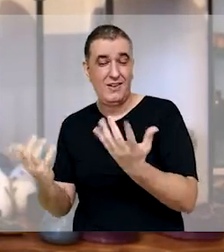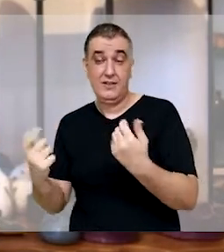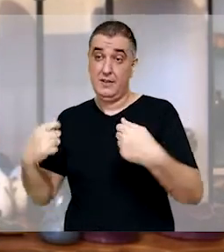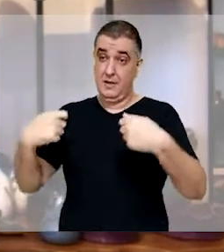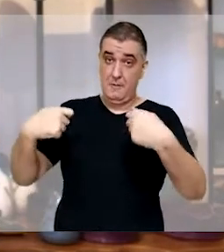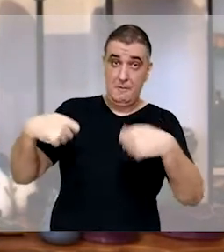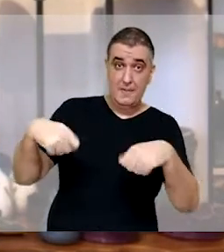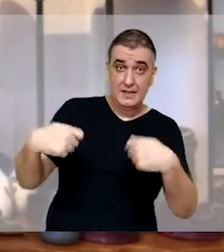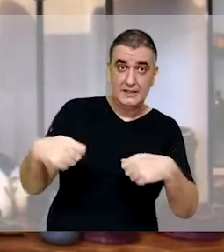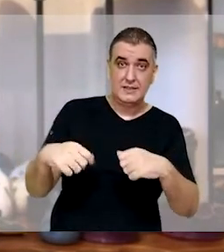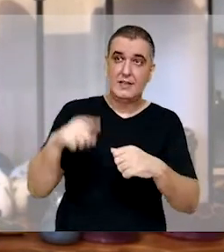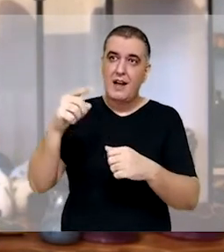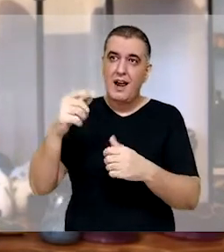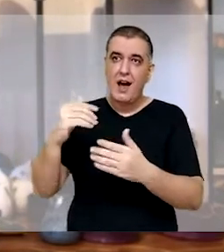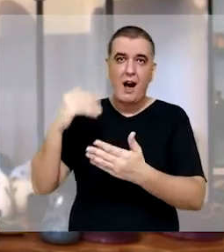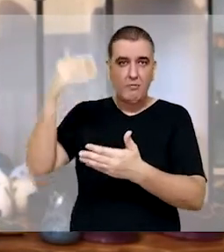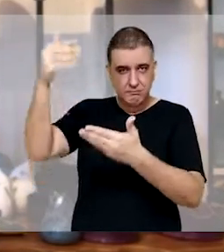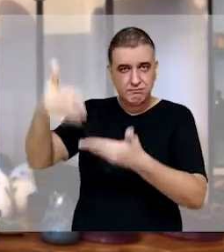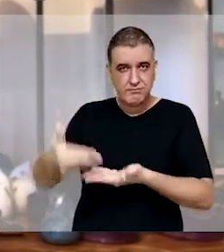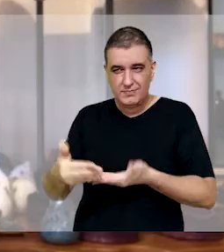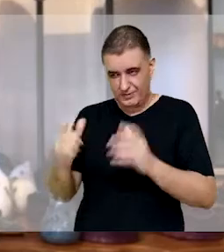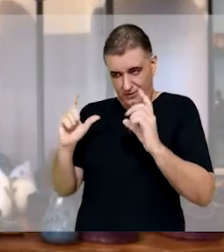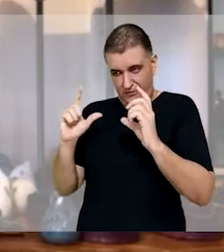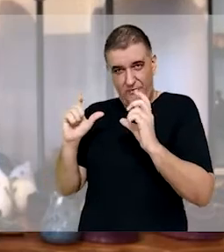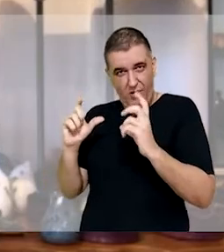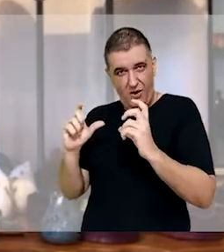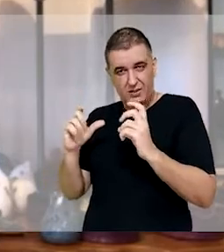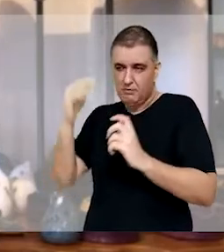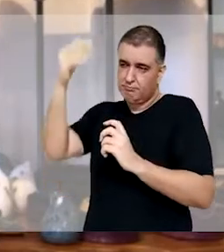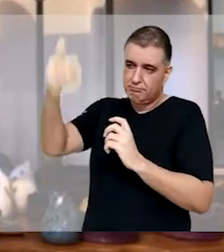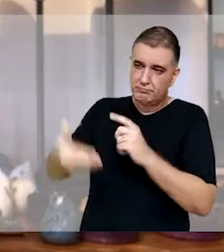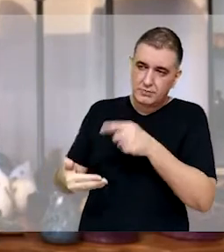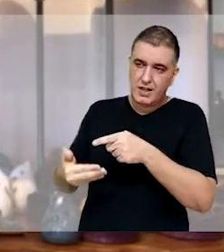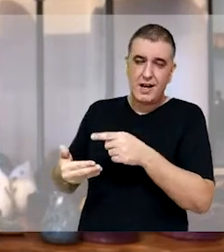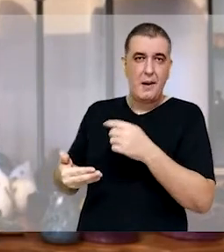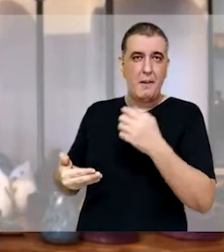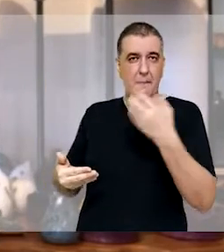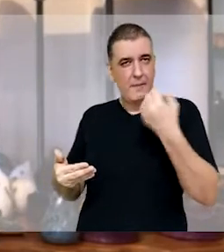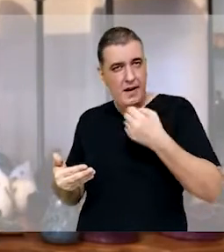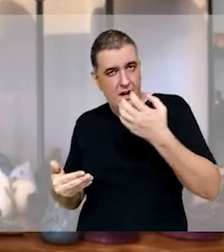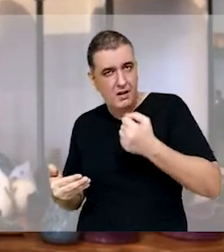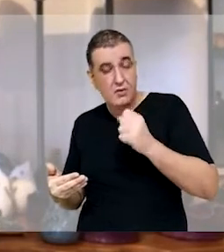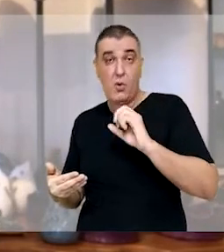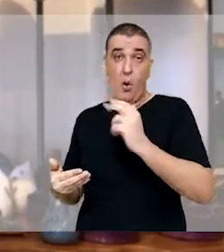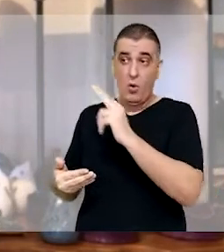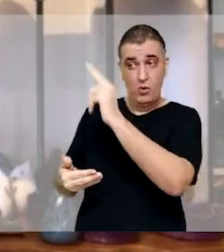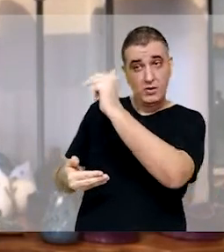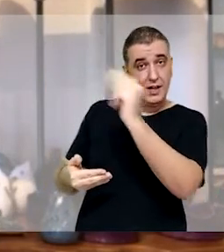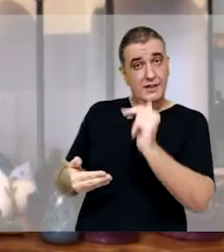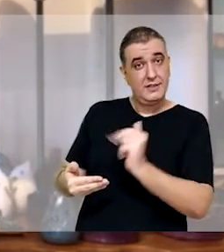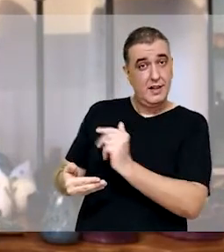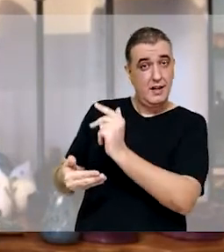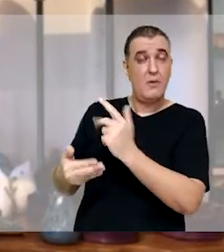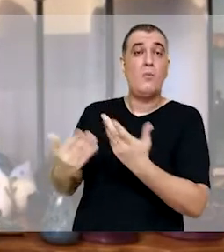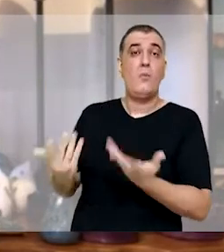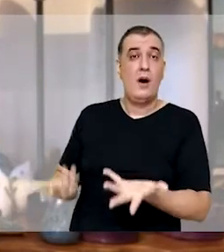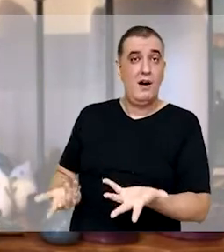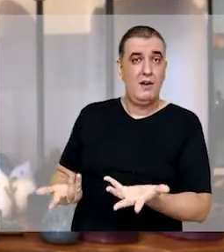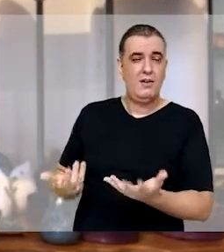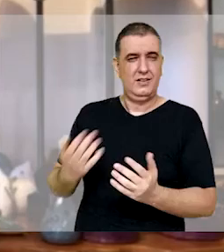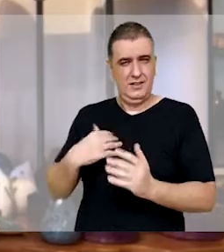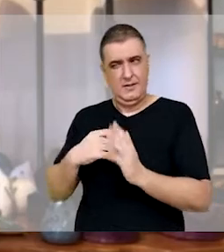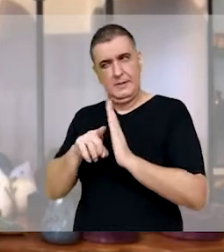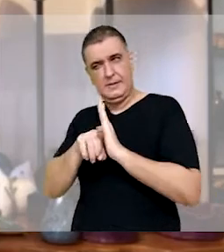vai ser proposto para aquilo, vai ser fundo branco, não vai ser fundo branco, que nem no Filhos de Ondina eu fiz todo um trabalho de aquarela no fundo para